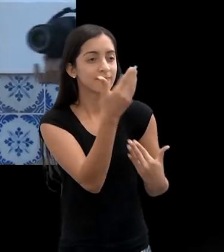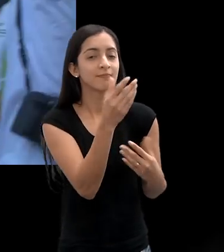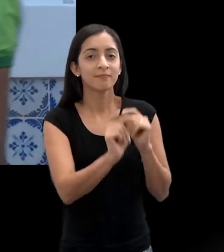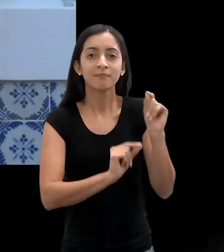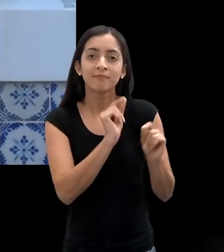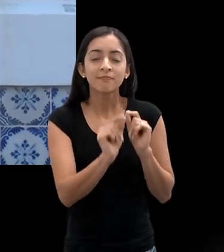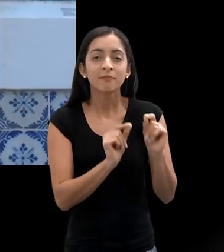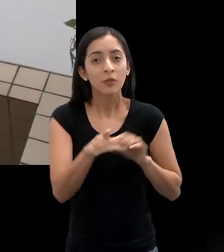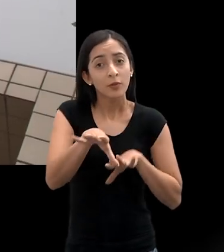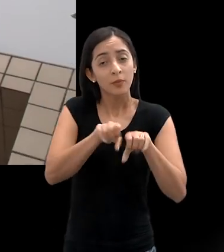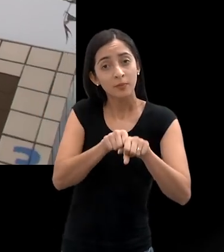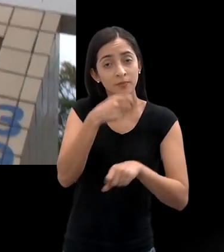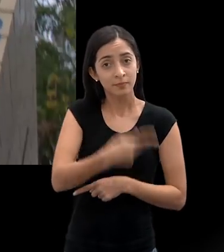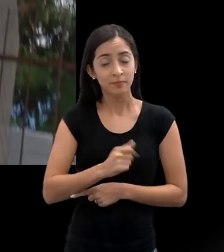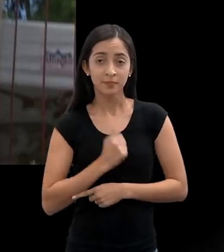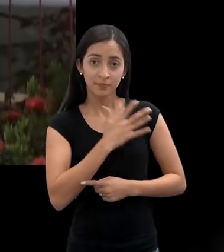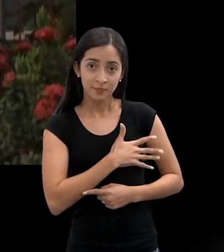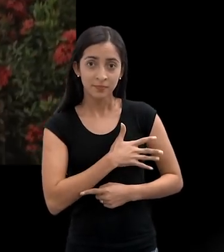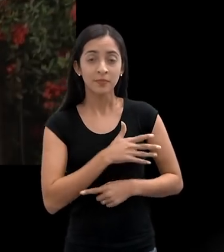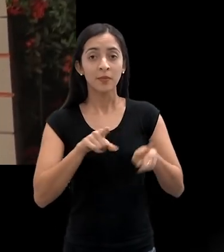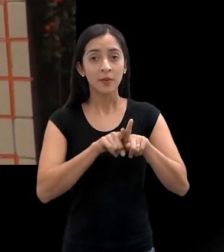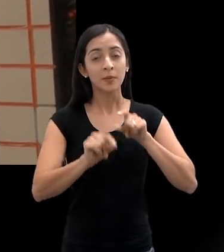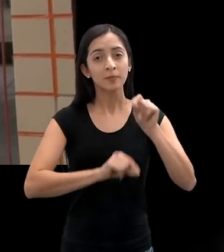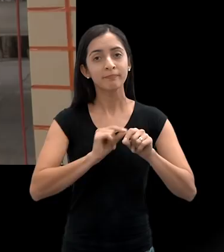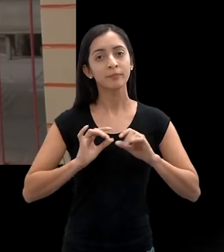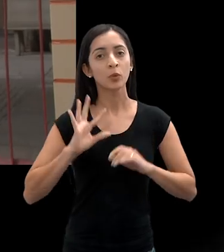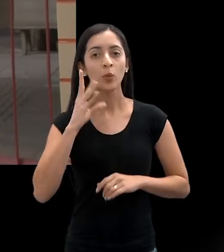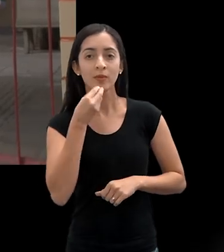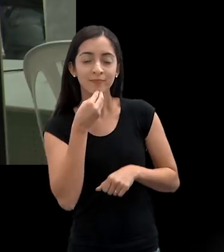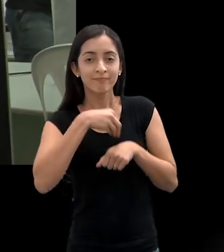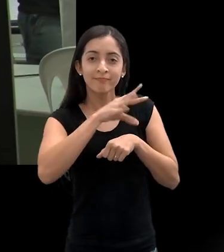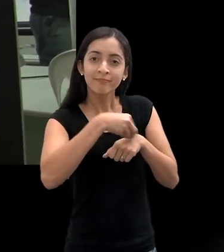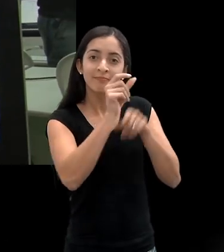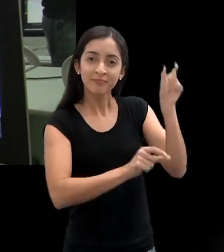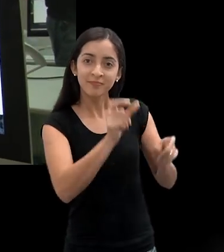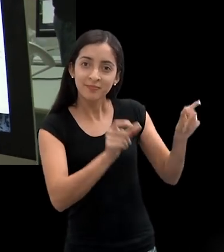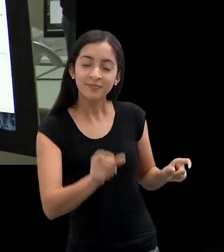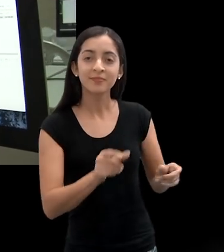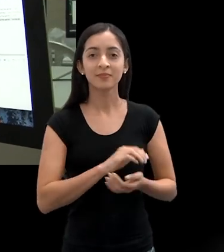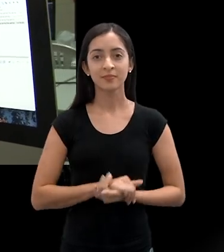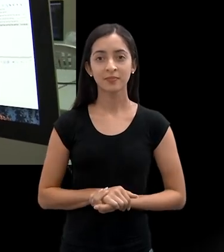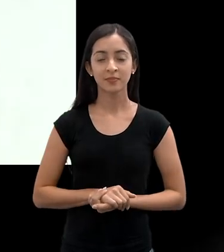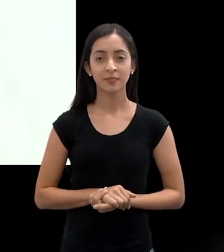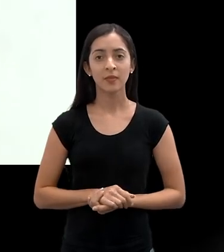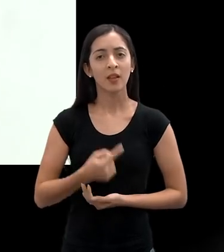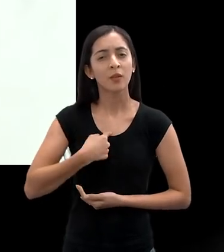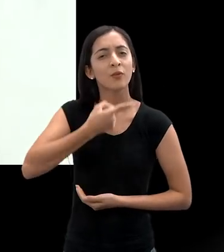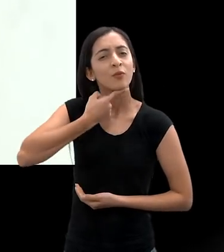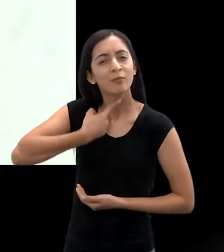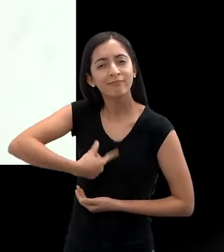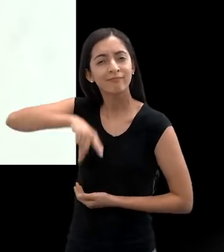para mim vai ser muito gratificante, né, estar me formando aqui no IFPE e estar querendo passar também tudo que eu aprendi aqui para